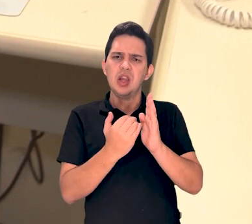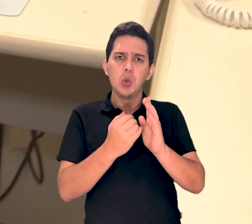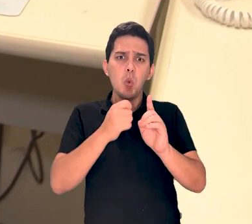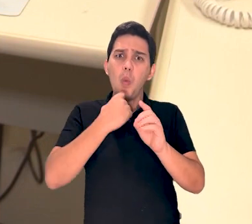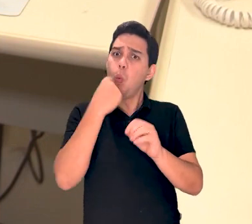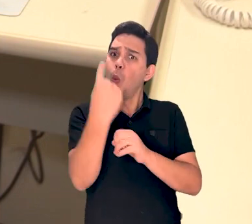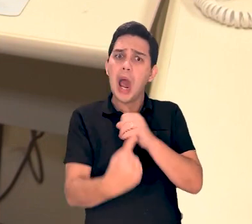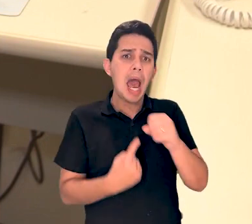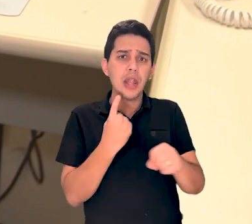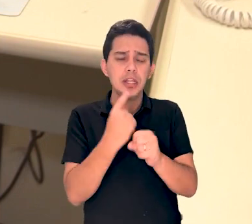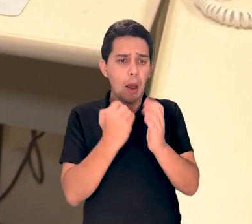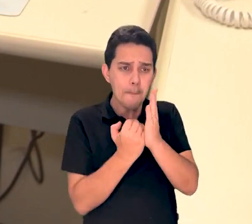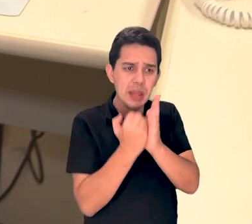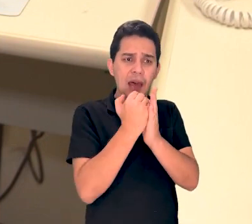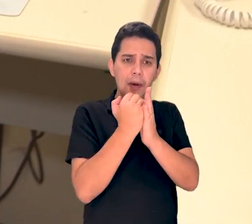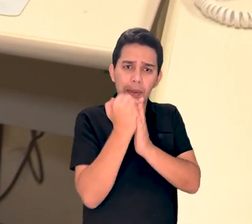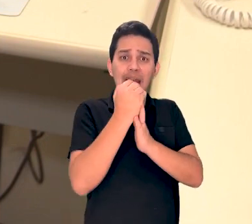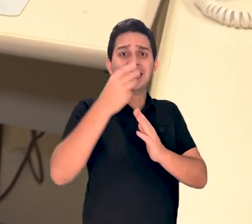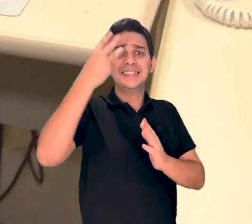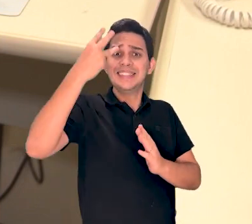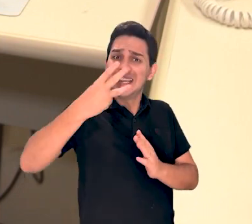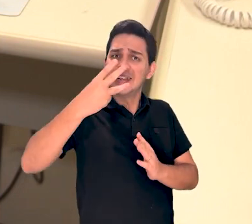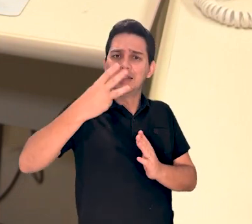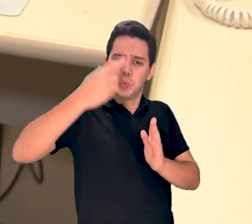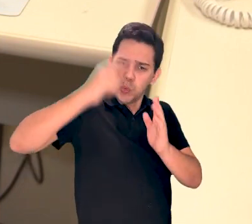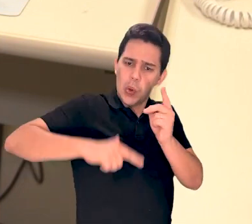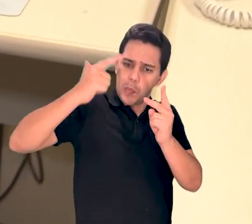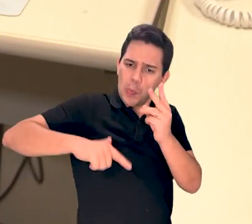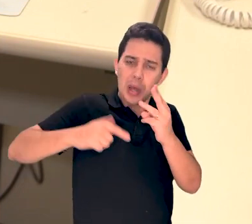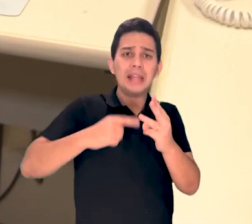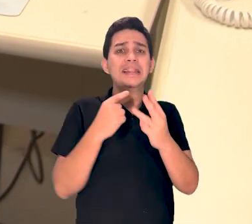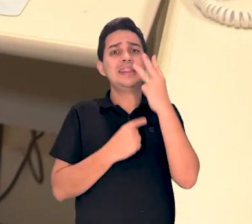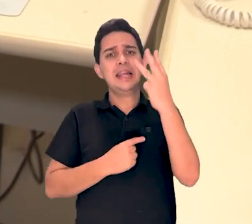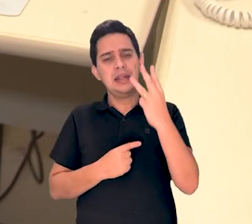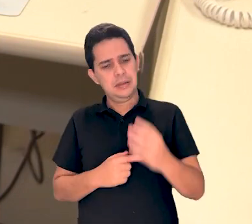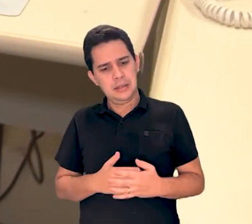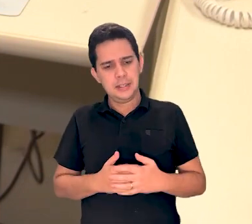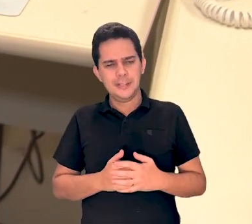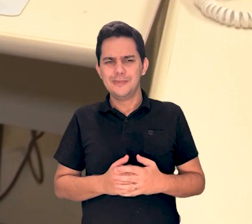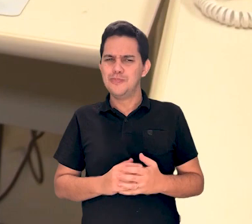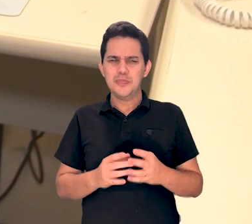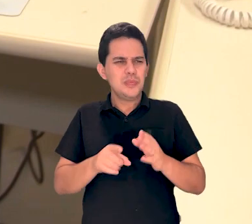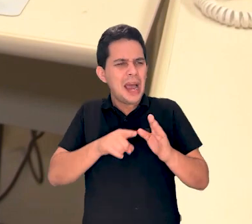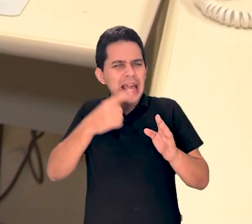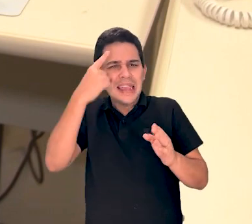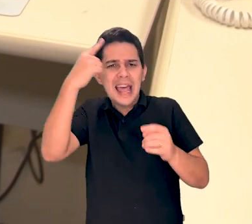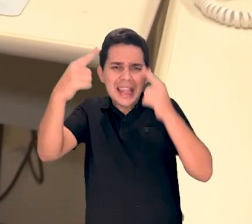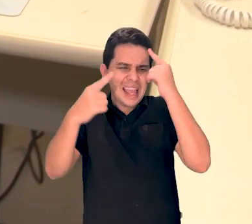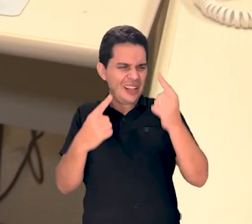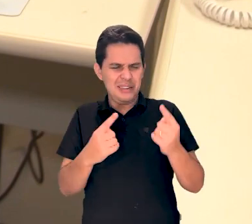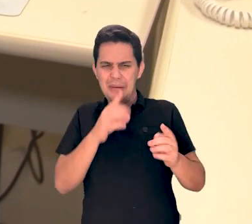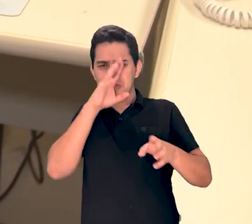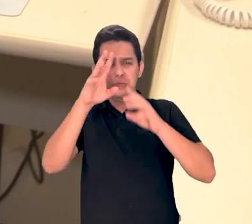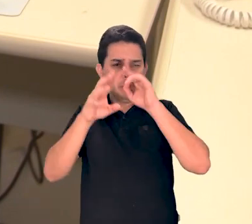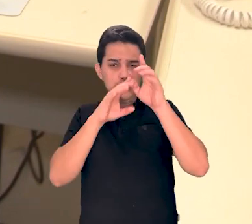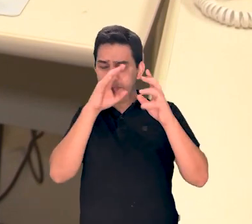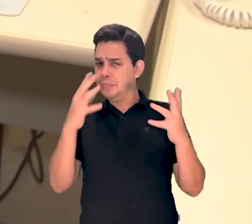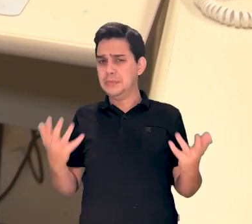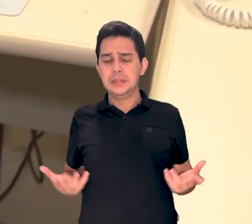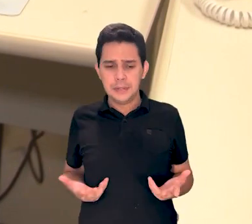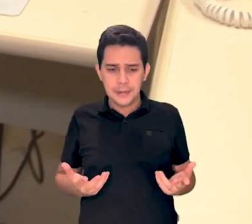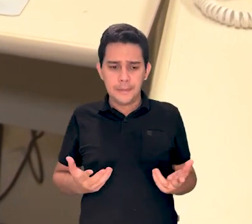e com justificativas totalmente equivocadas Porque se